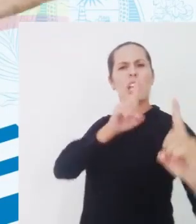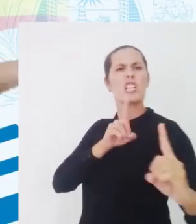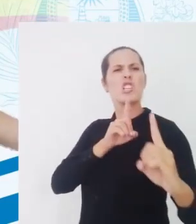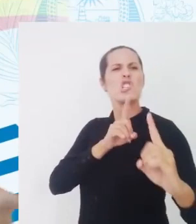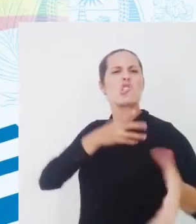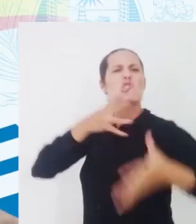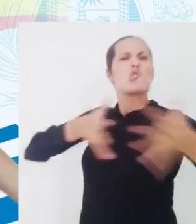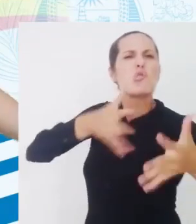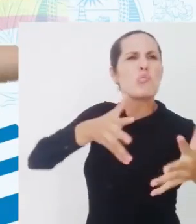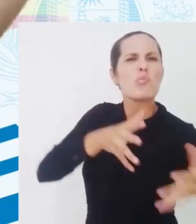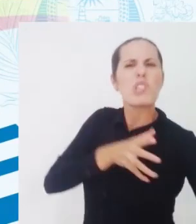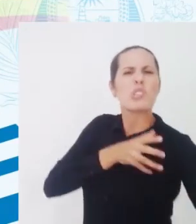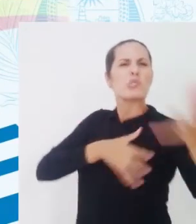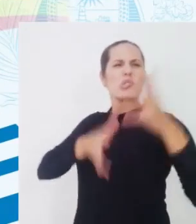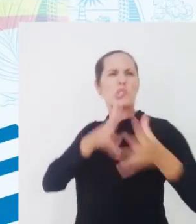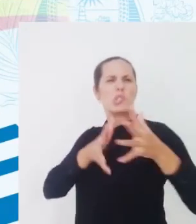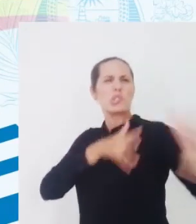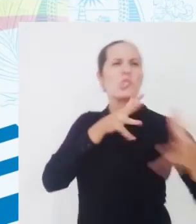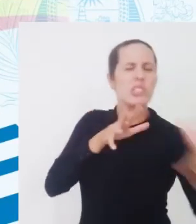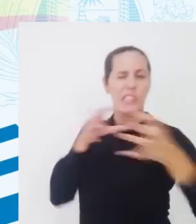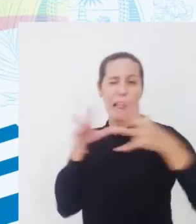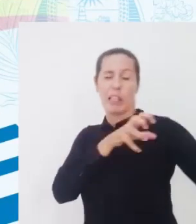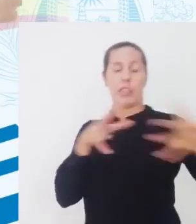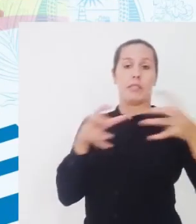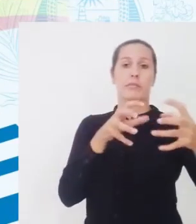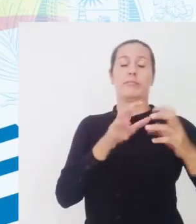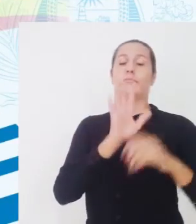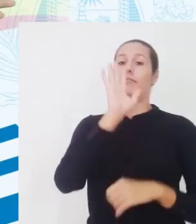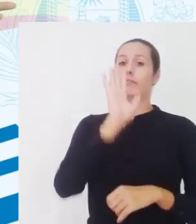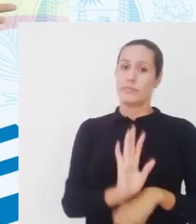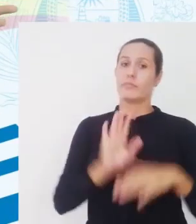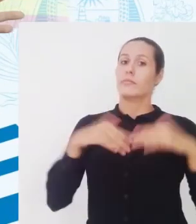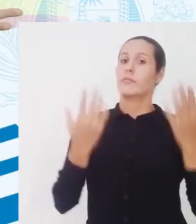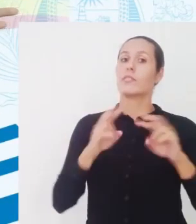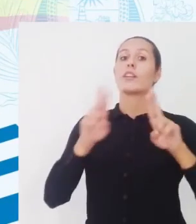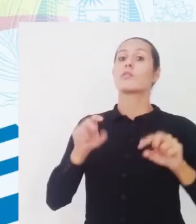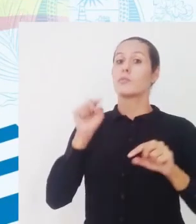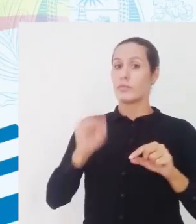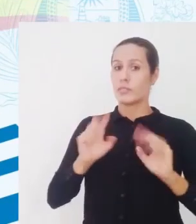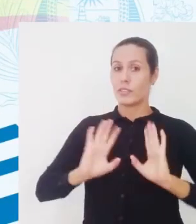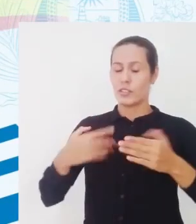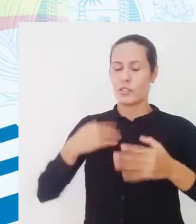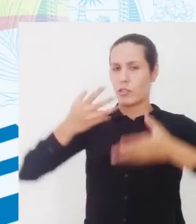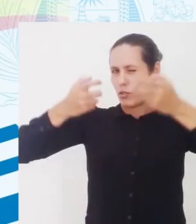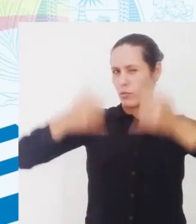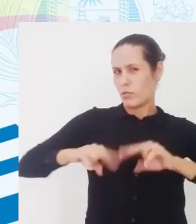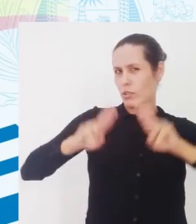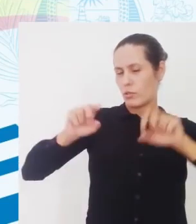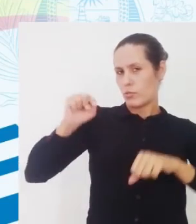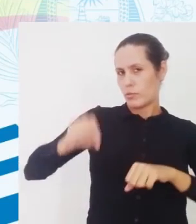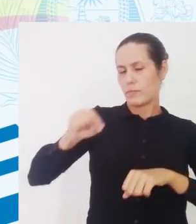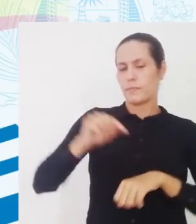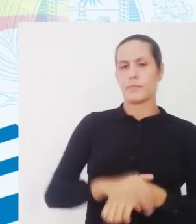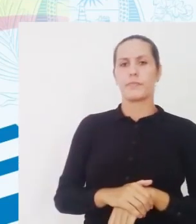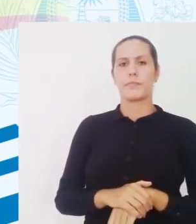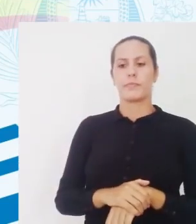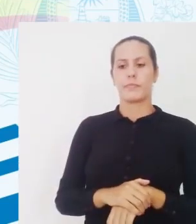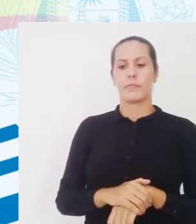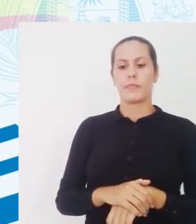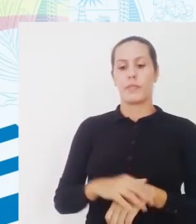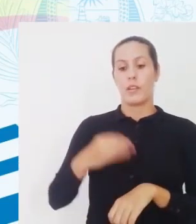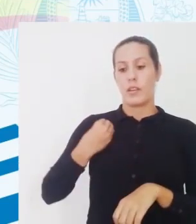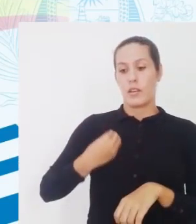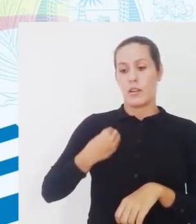alguma coisa e aí levantam a voz e acontece a maior confusão. É justamente sobre isso que a gente vai